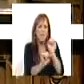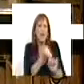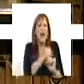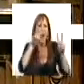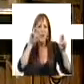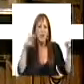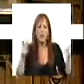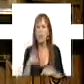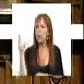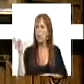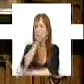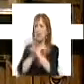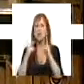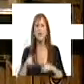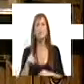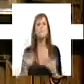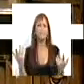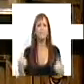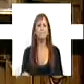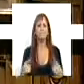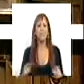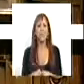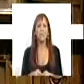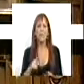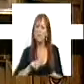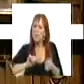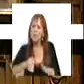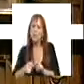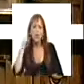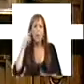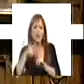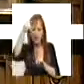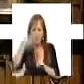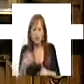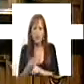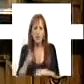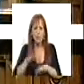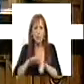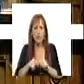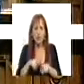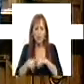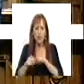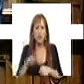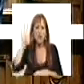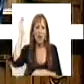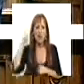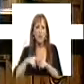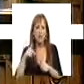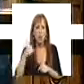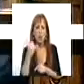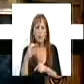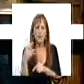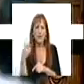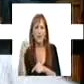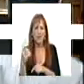casa. A União Europeia terá, nomeadamente, de readaptar os seus objetivos relativamente à política climática para